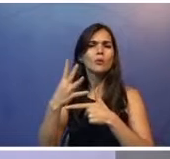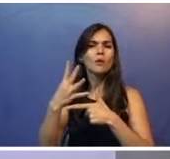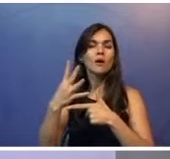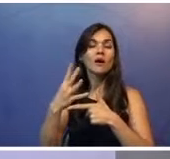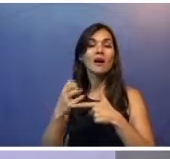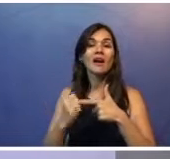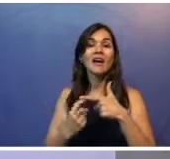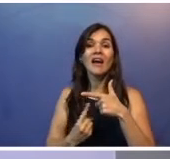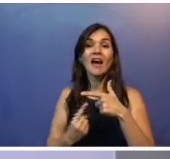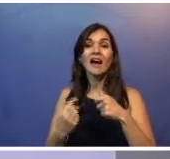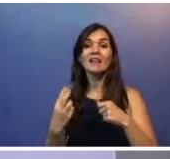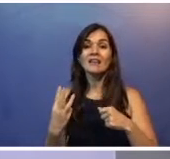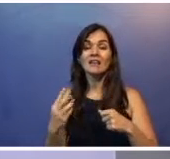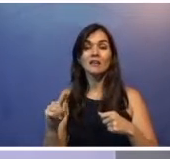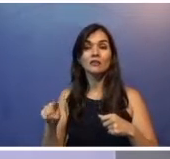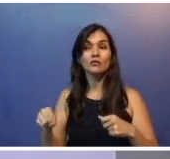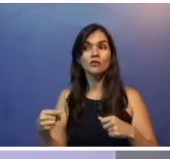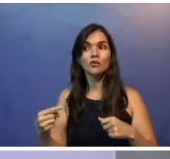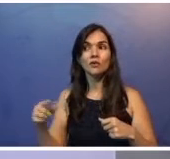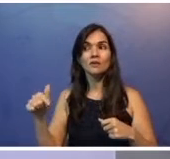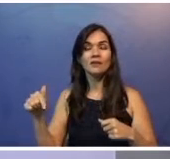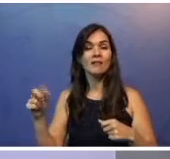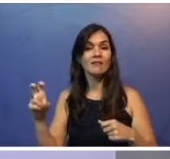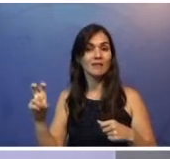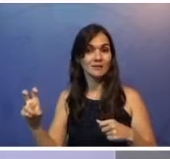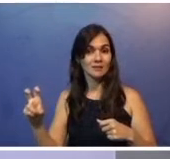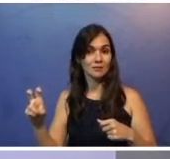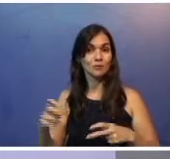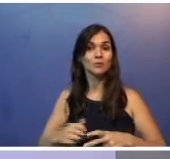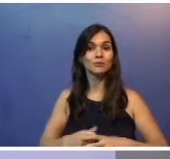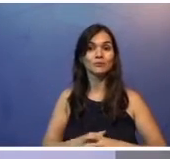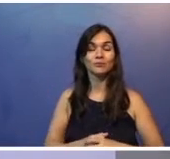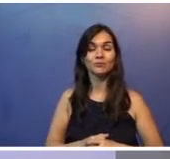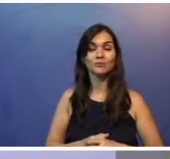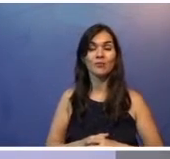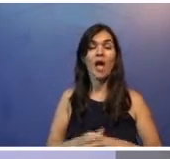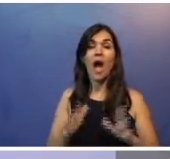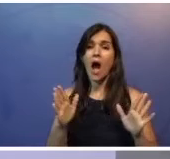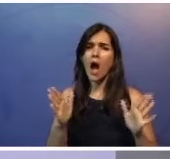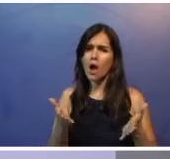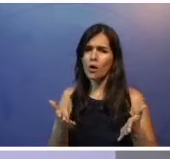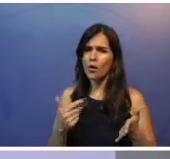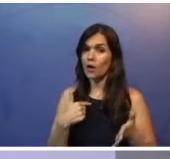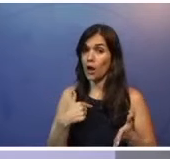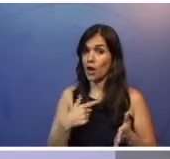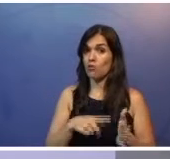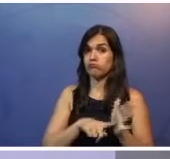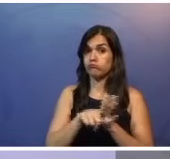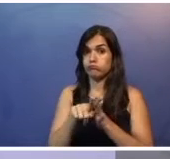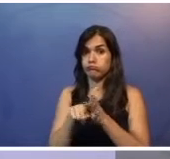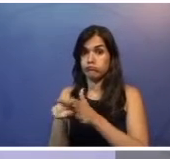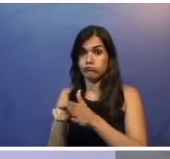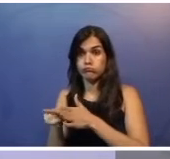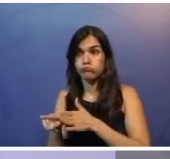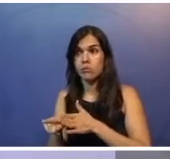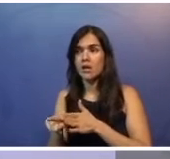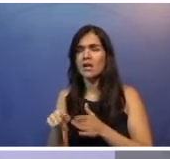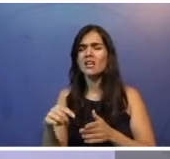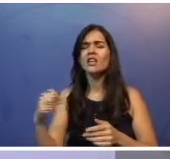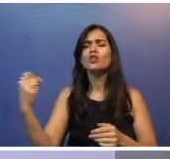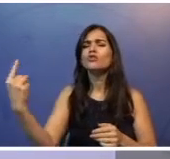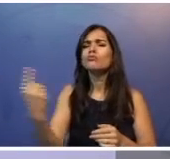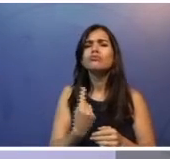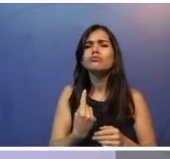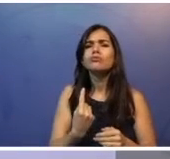da 13,75 e agora eu vou analisar quando quando entra uma pessoa